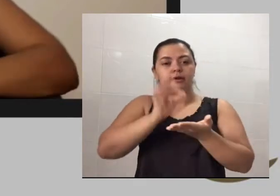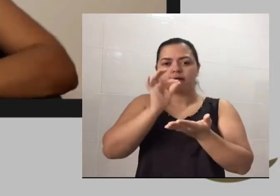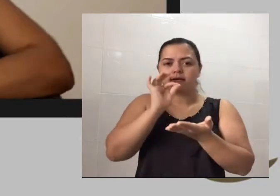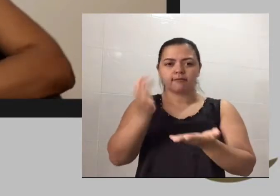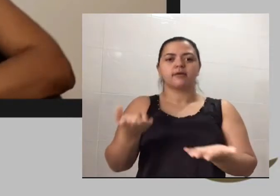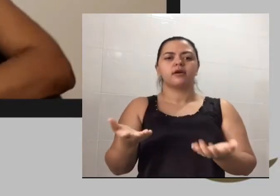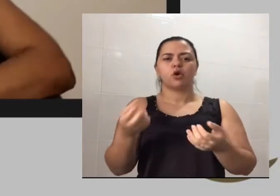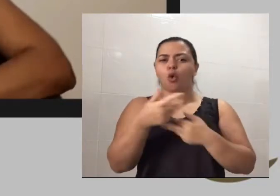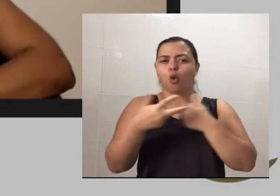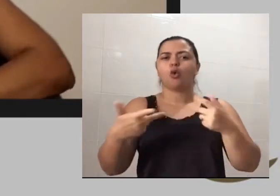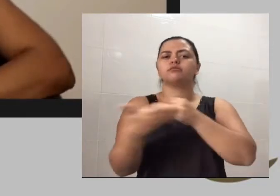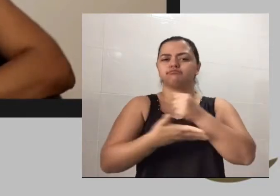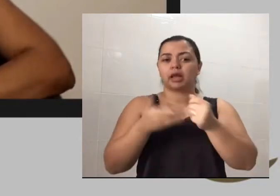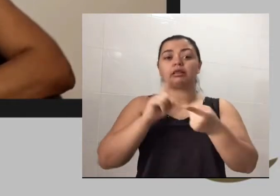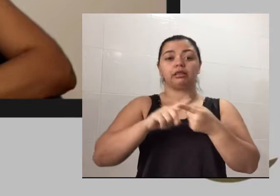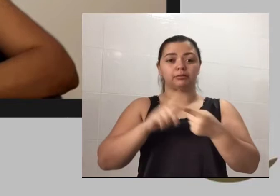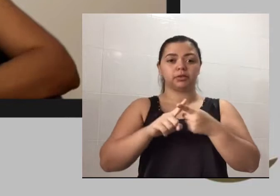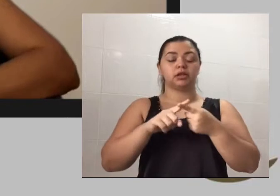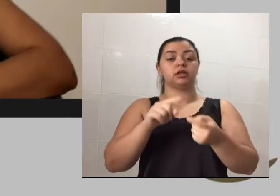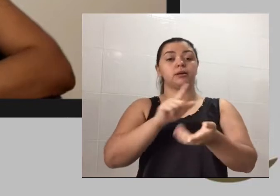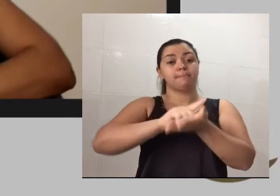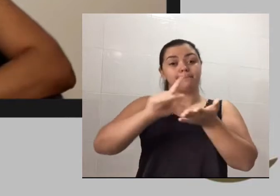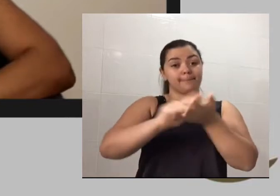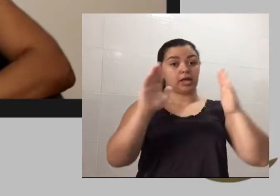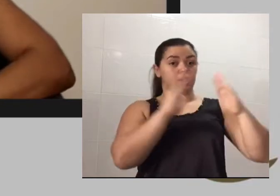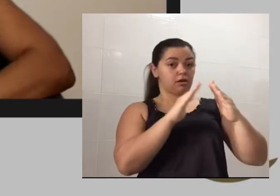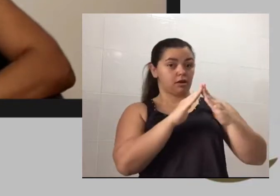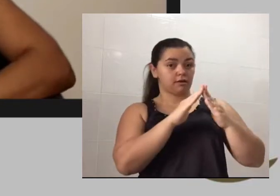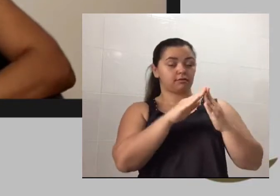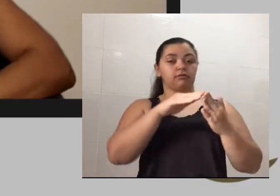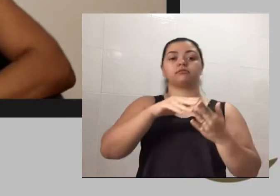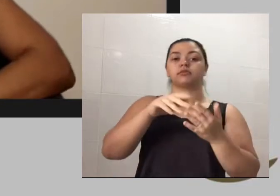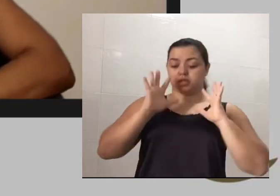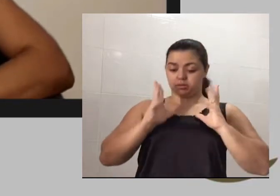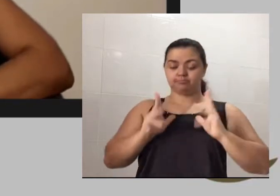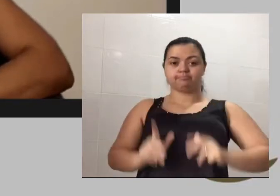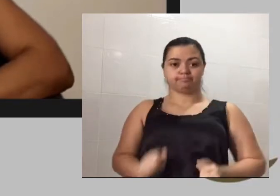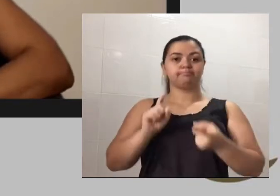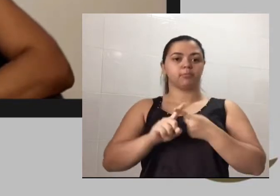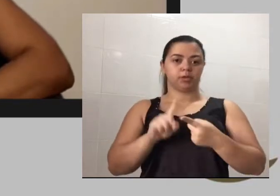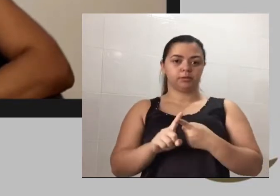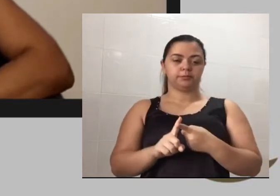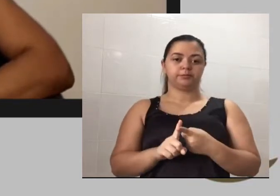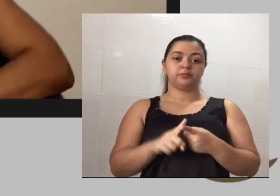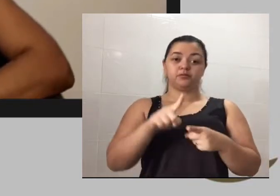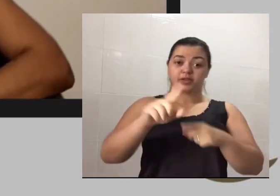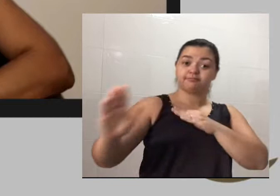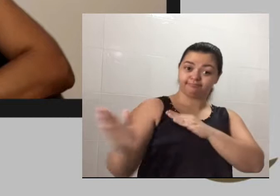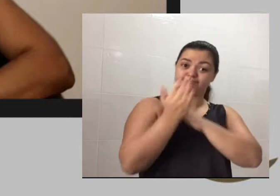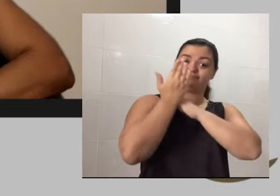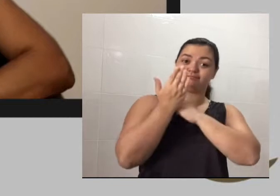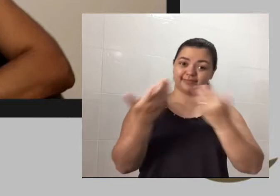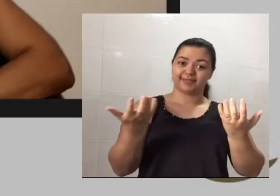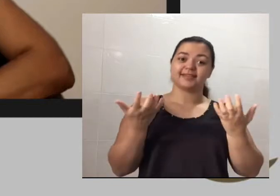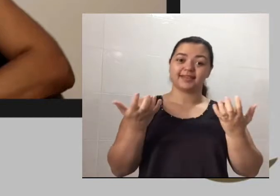básicos e também por materiais de limpeza do lar e de higiene pessoal. Para participar da campanha, é só você